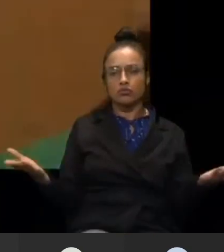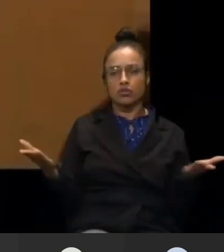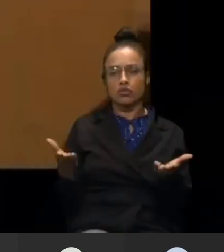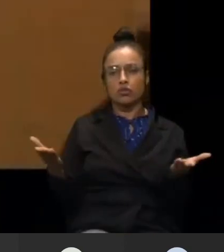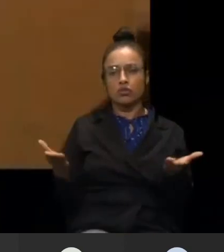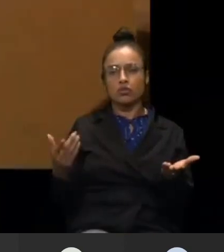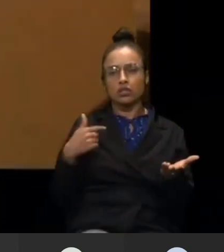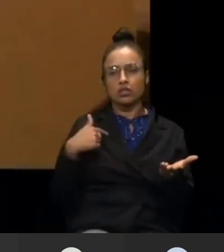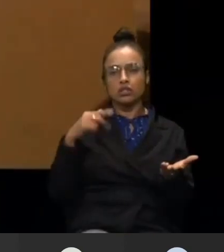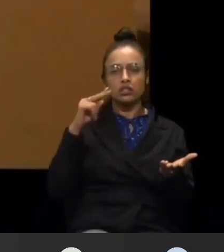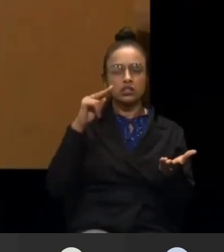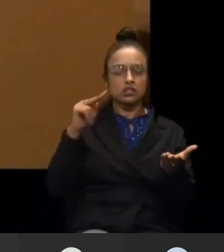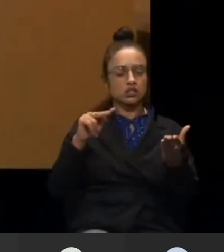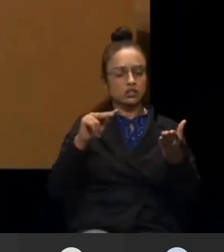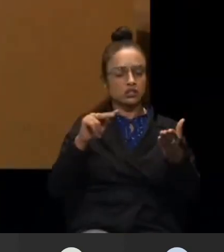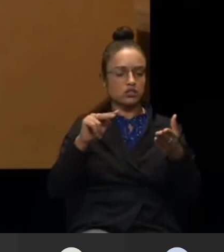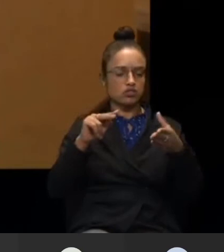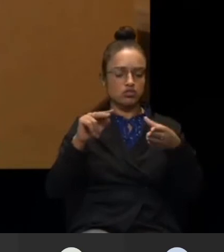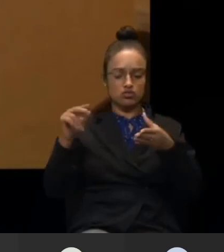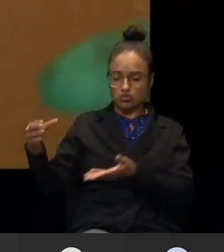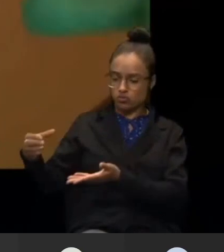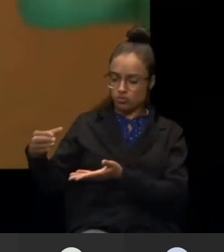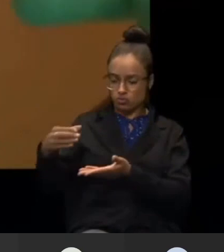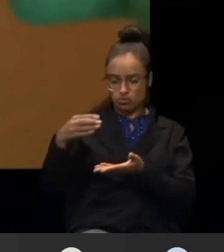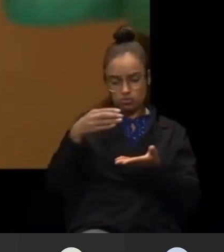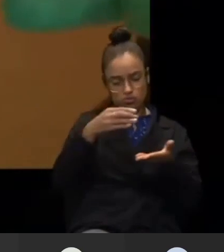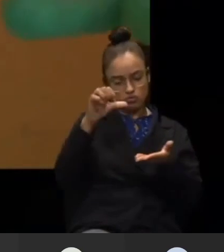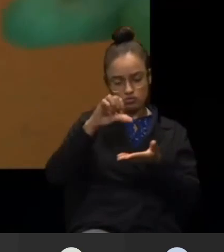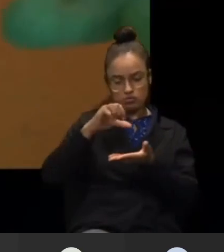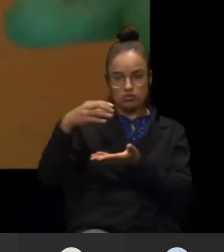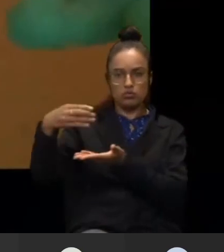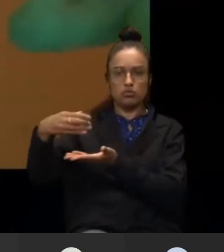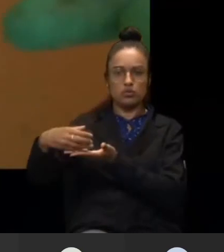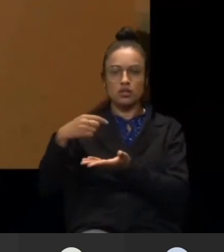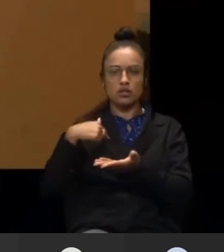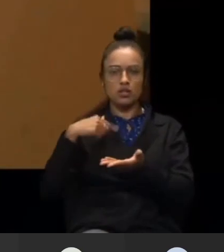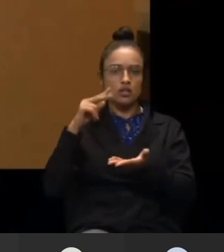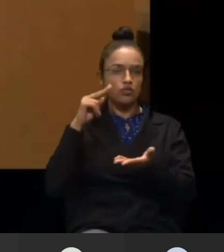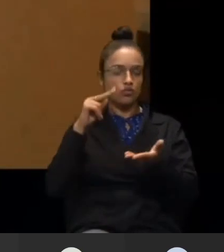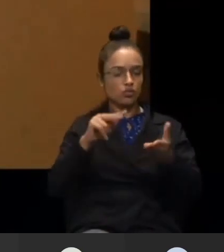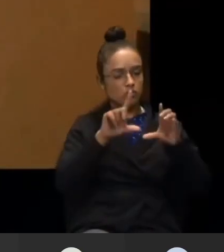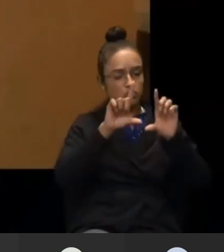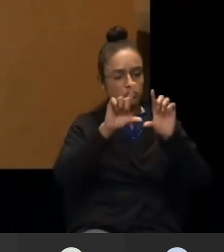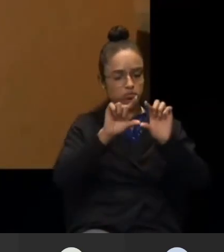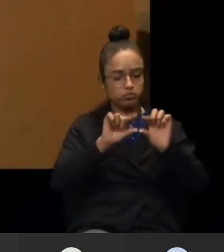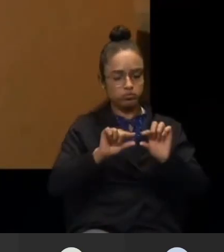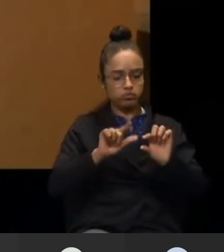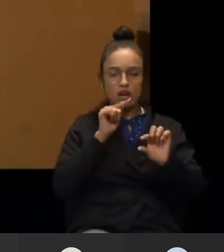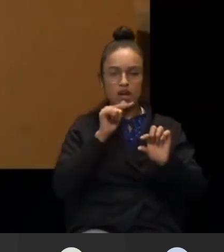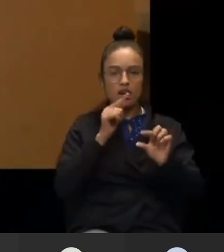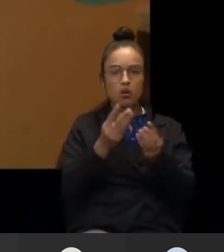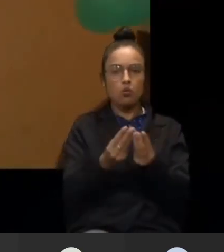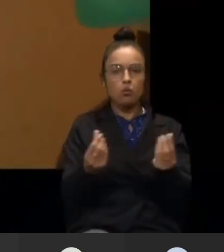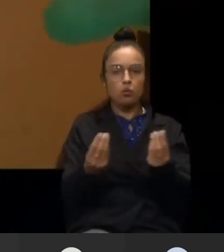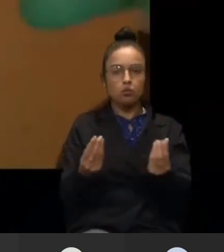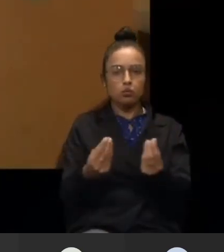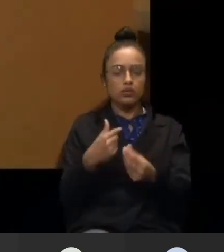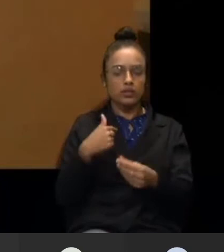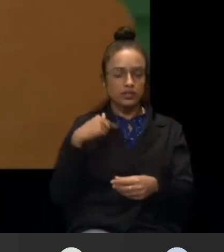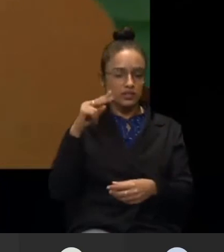E aí nós vamos pegar essa fase coletada, ó, ficou somente águas, compostos solúveis, ó, como está mais